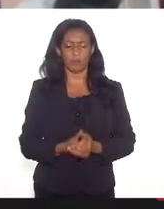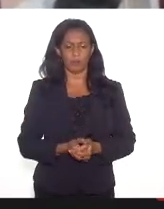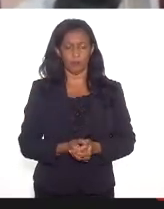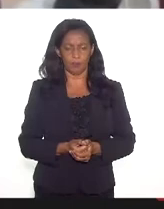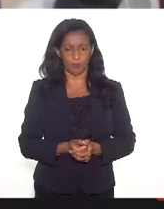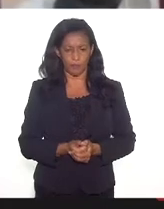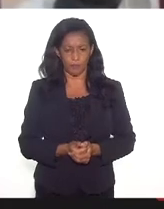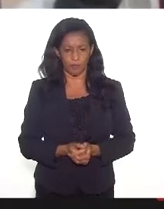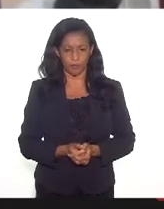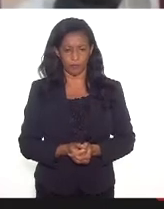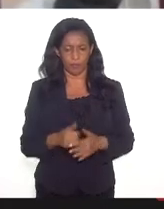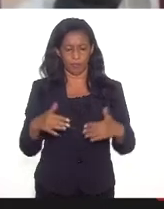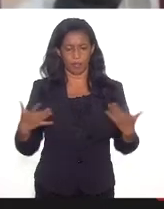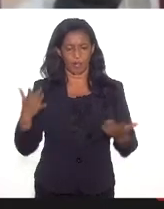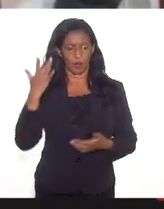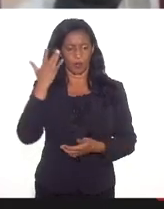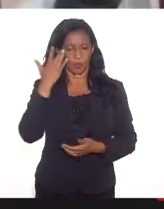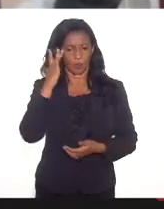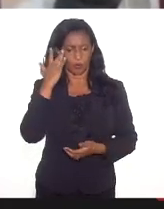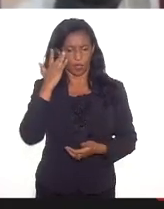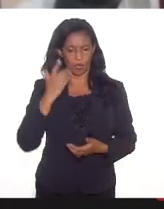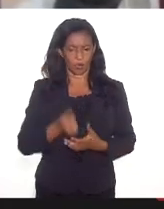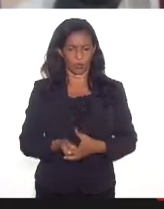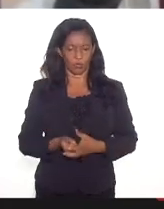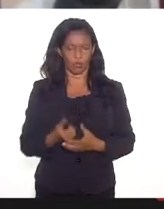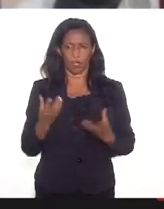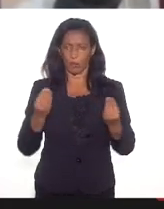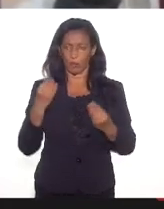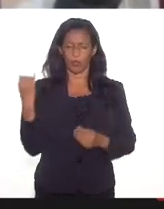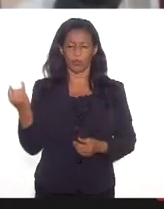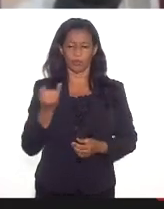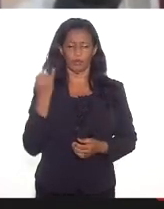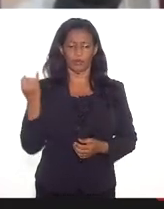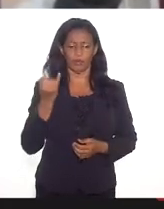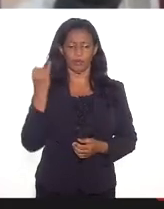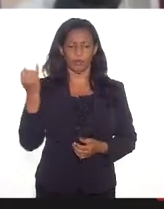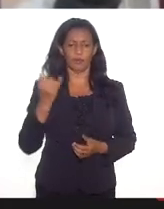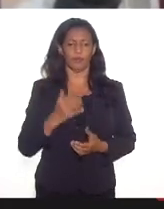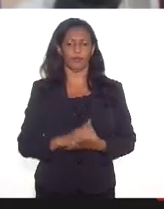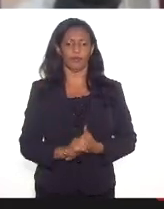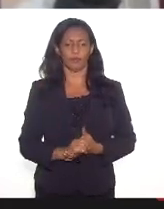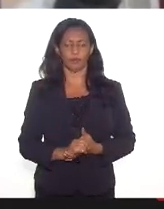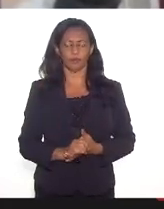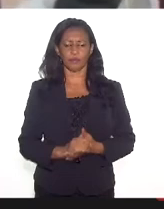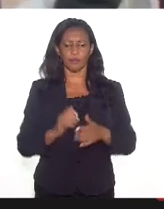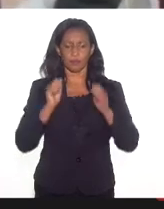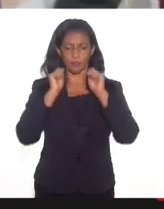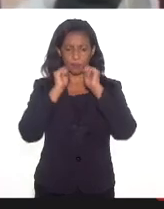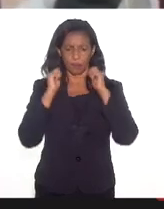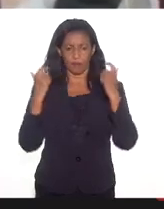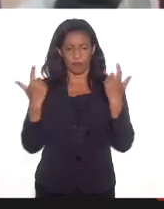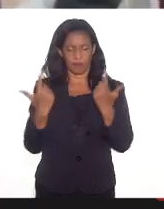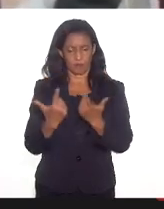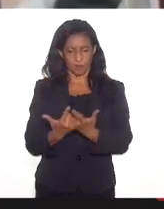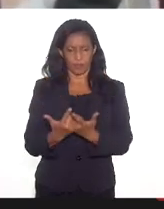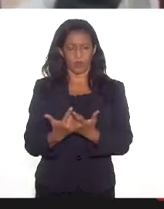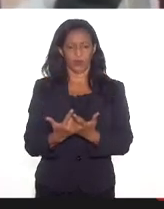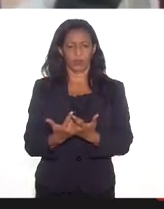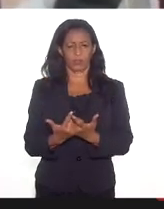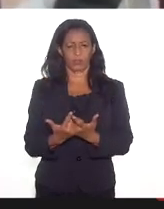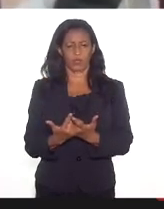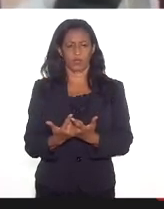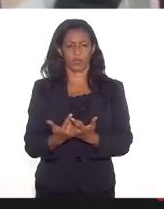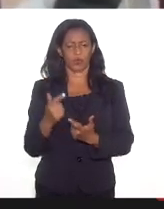eu acho que é muito importante que a Assembleia Legislativa